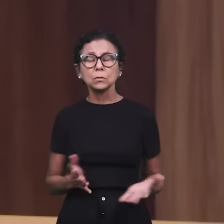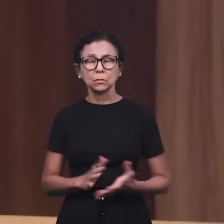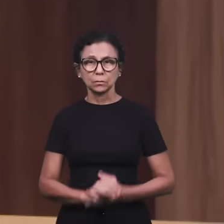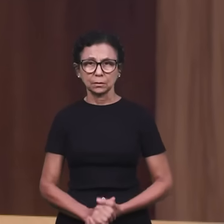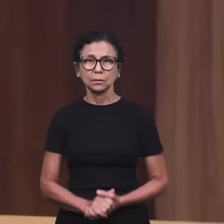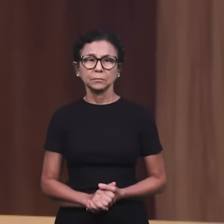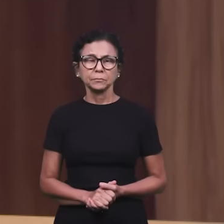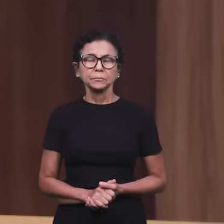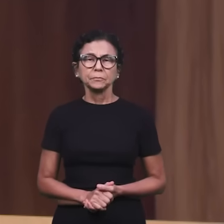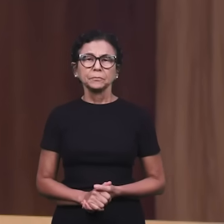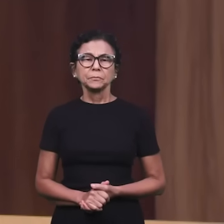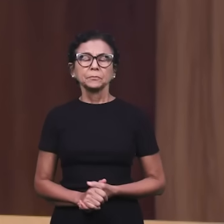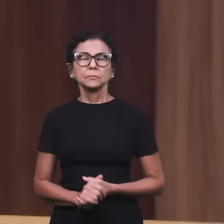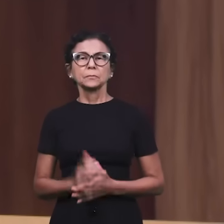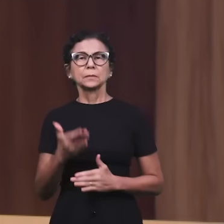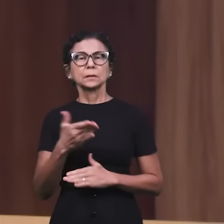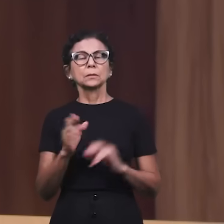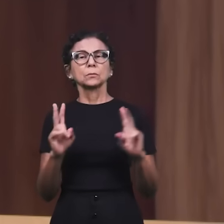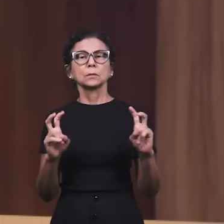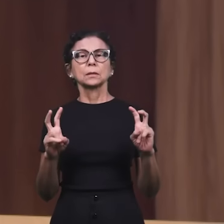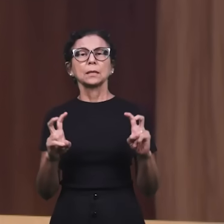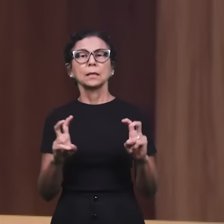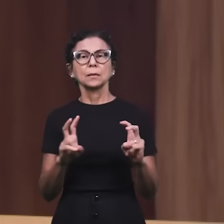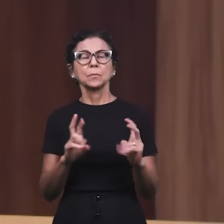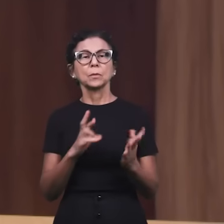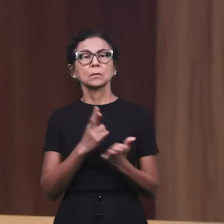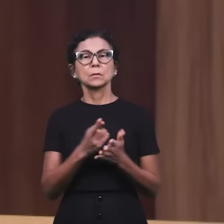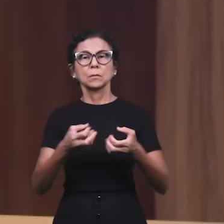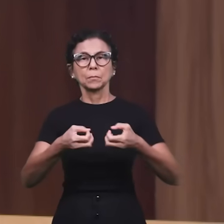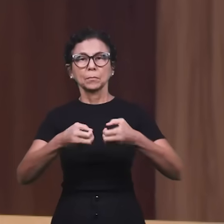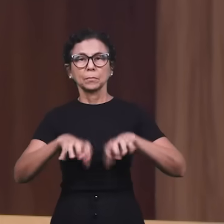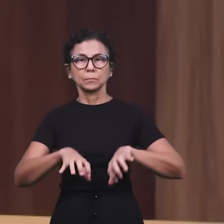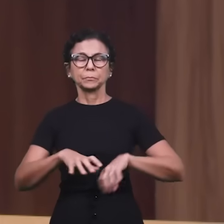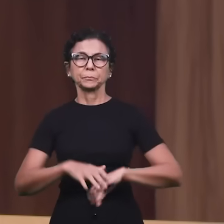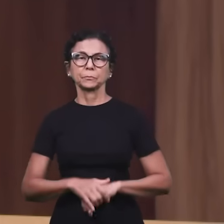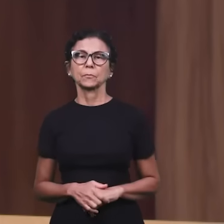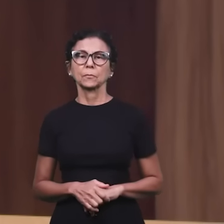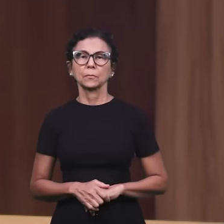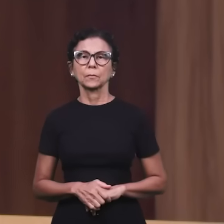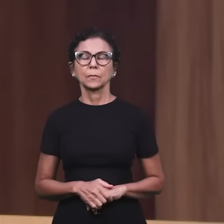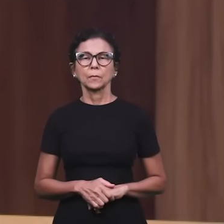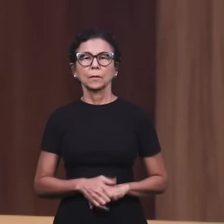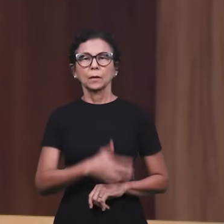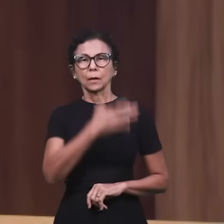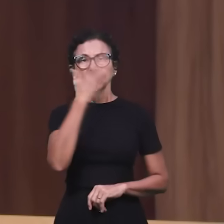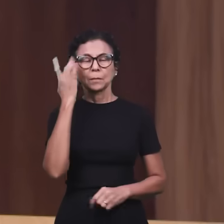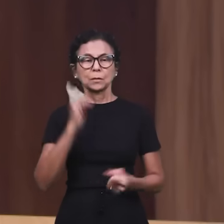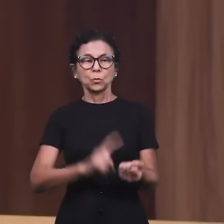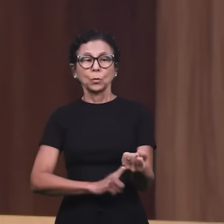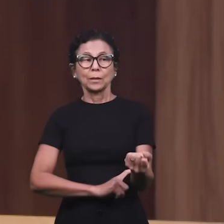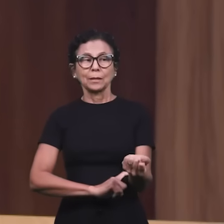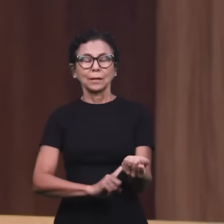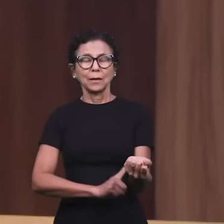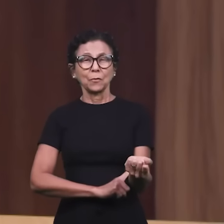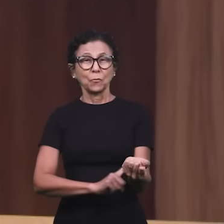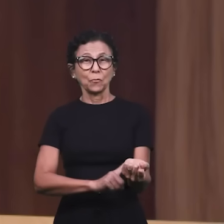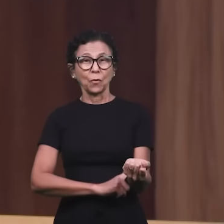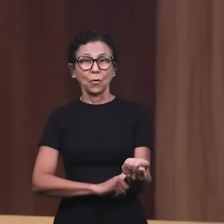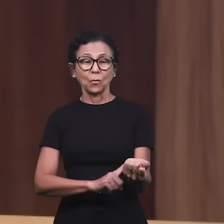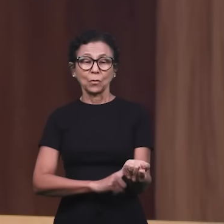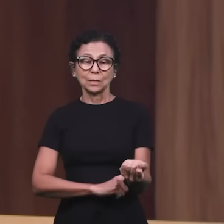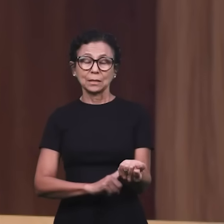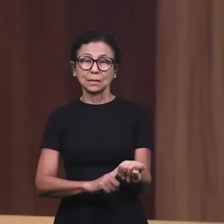vocês abordaram, o dano. O homem explosivo sofrerá o dano.